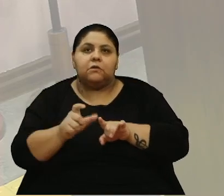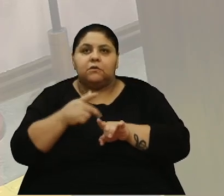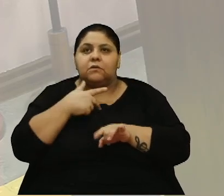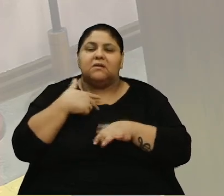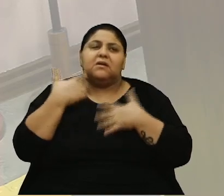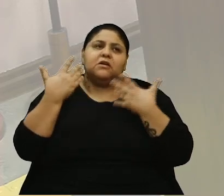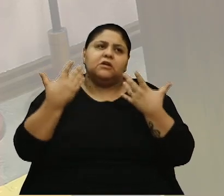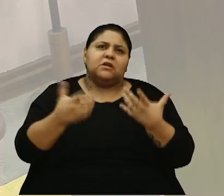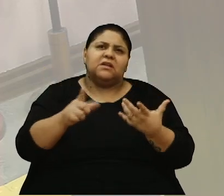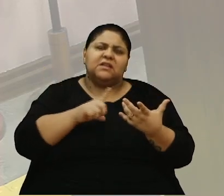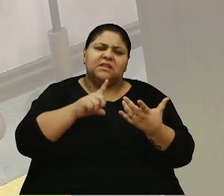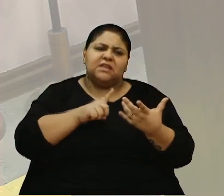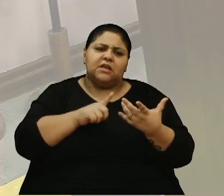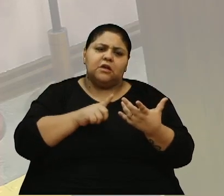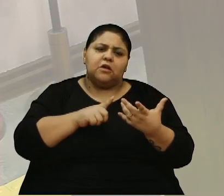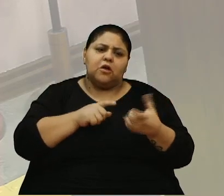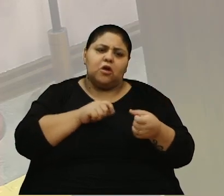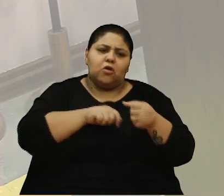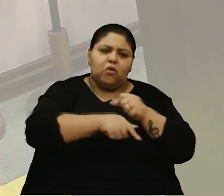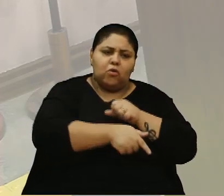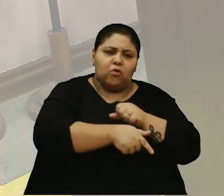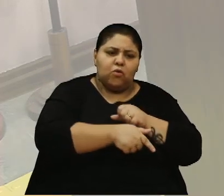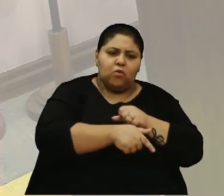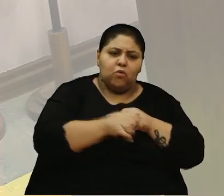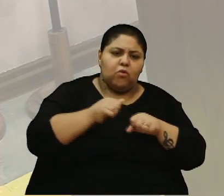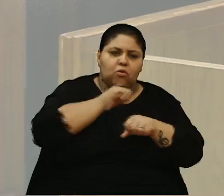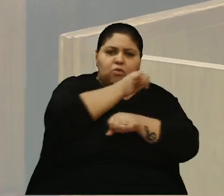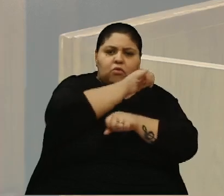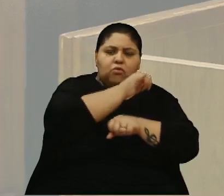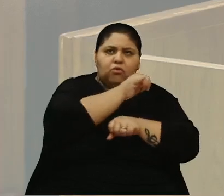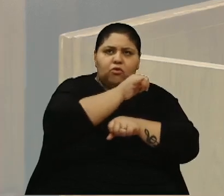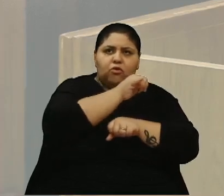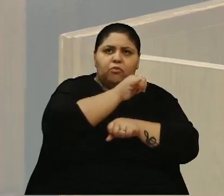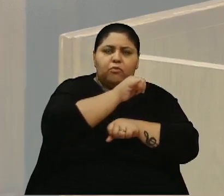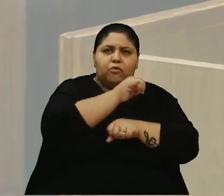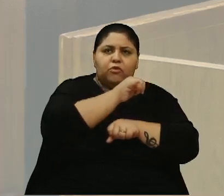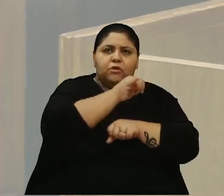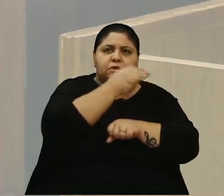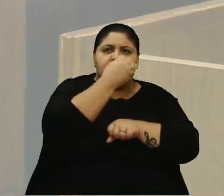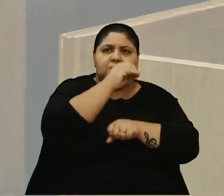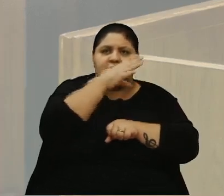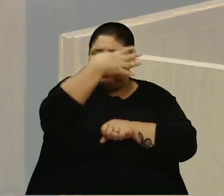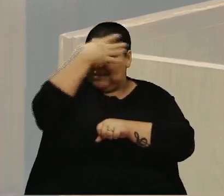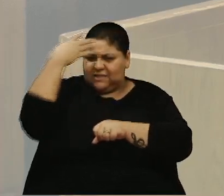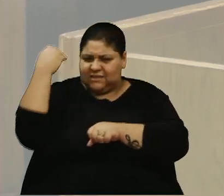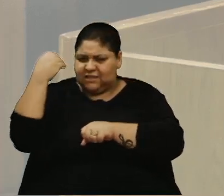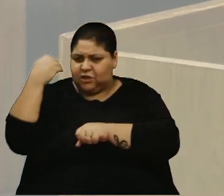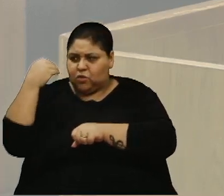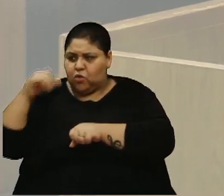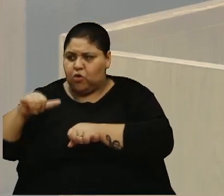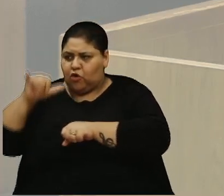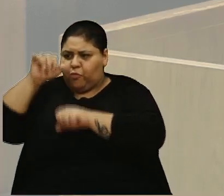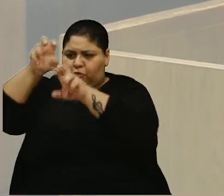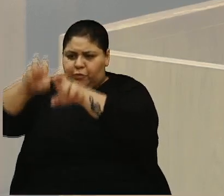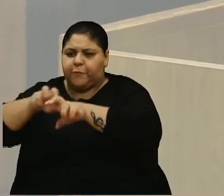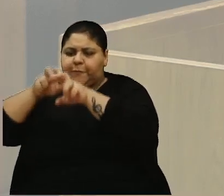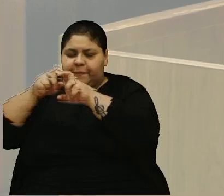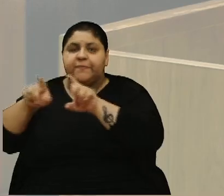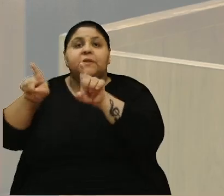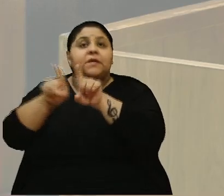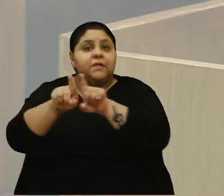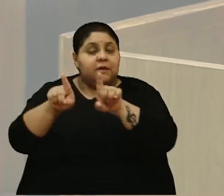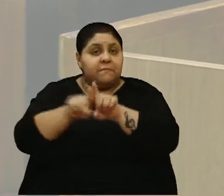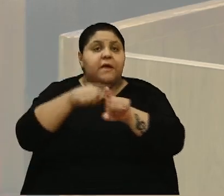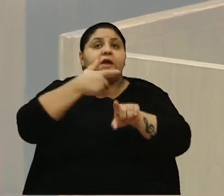mas vai ter um investimento no Hugo Cantergiani e aí esqueceram Vila Oliva. Então, só para deixar claro que também, na reunião do Gabinete de Enfrentamento à Crise,